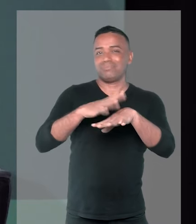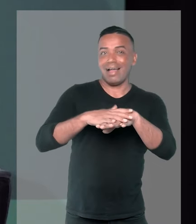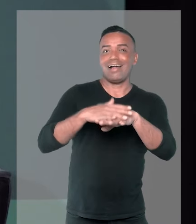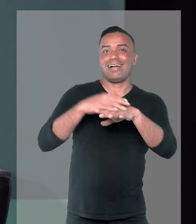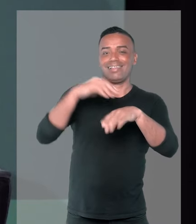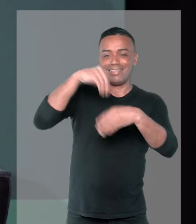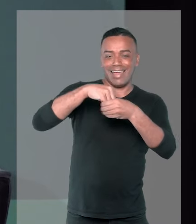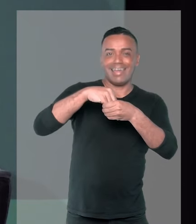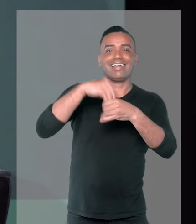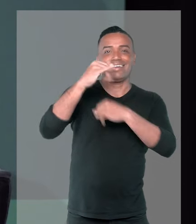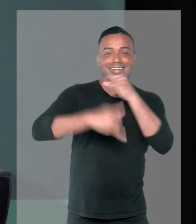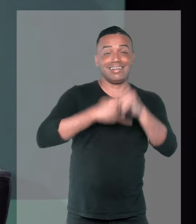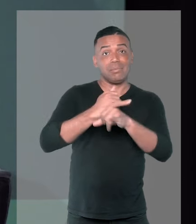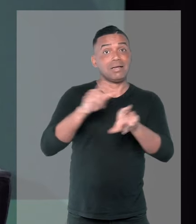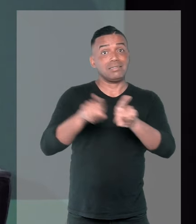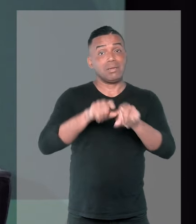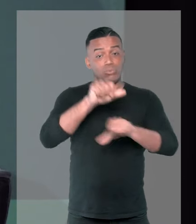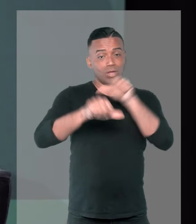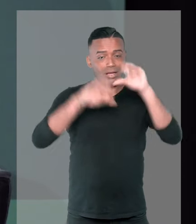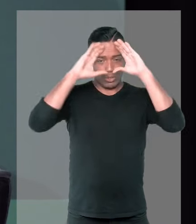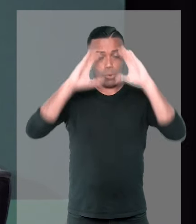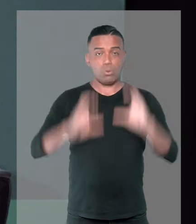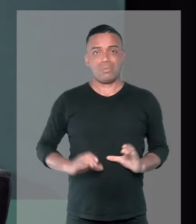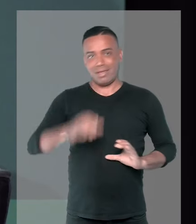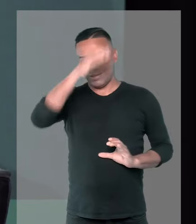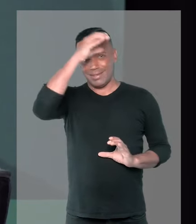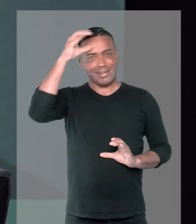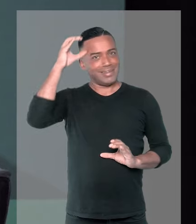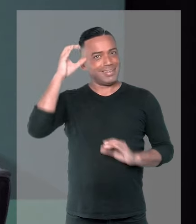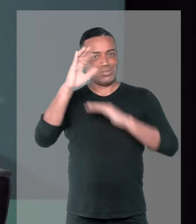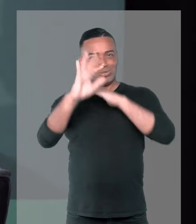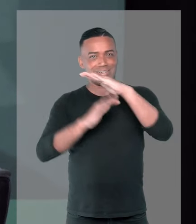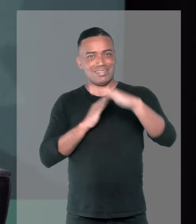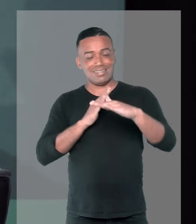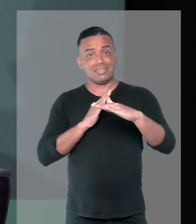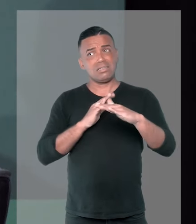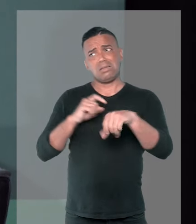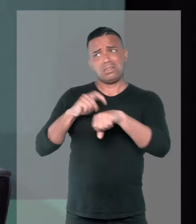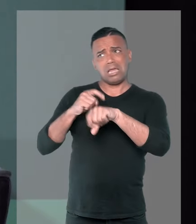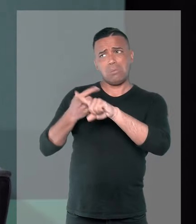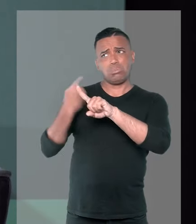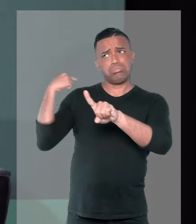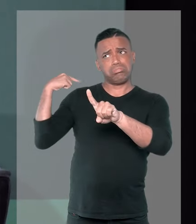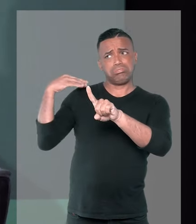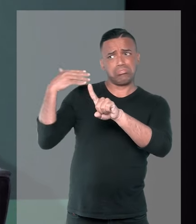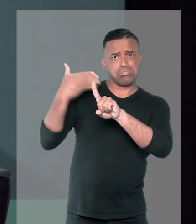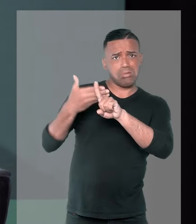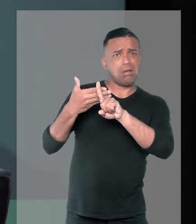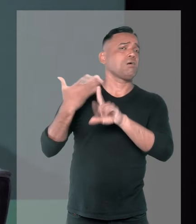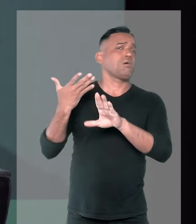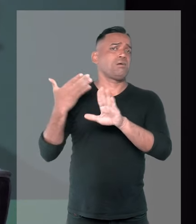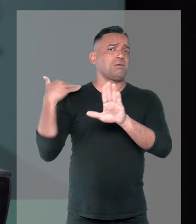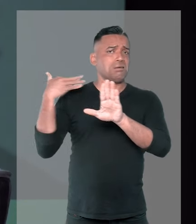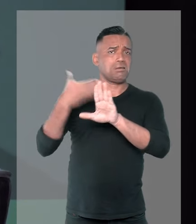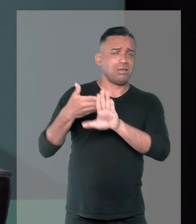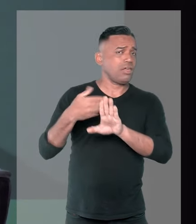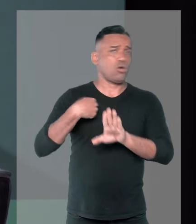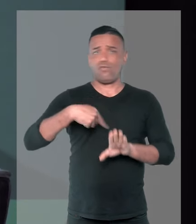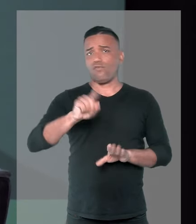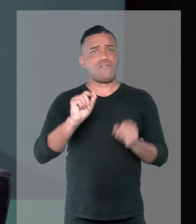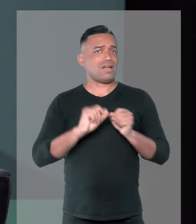mas uma transformação do próprio cliente até pouco tempo e você tinha um número significativo de clientes que dizia não eu não vou fazer